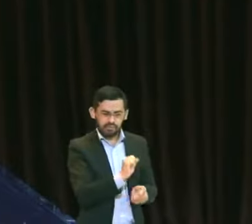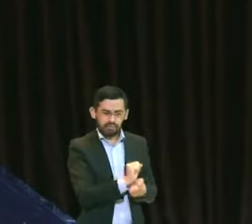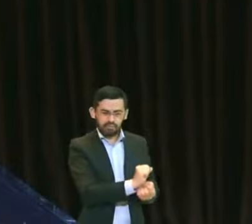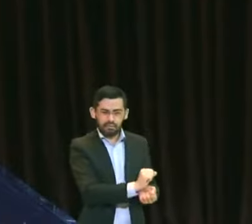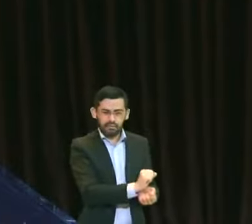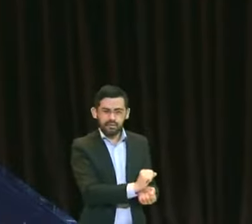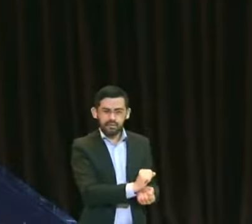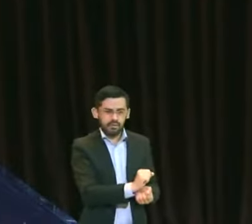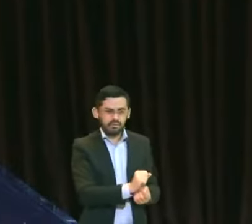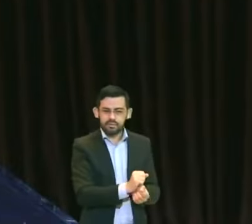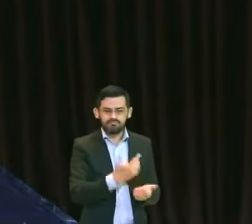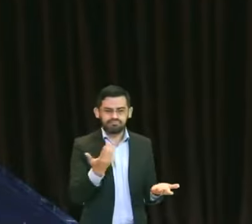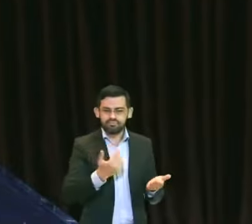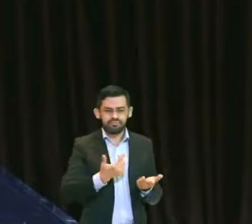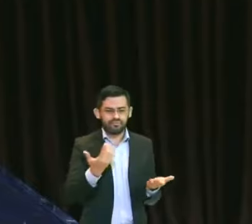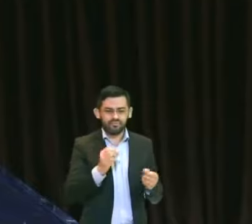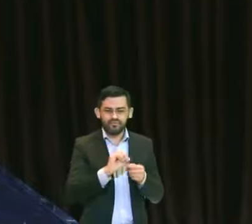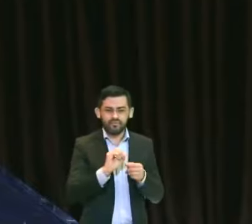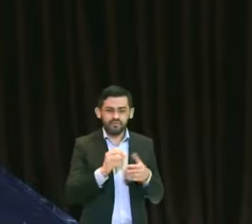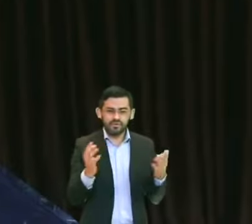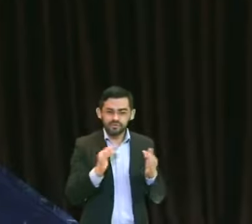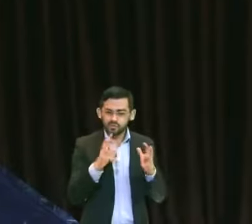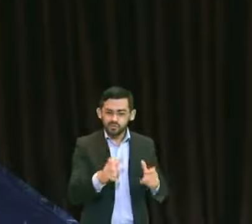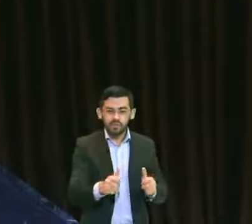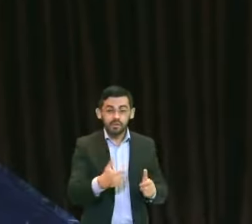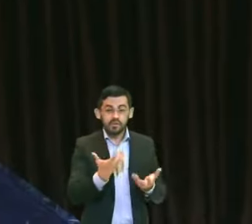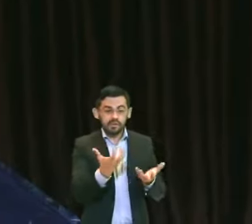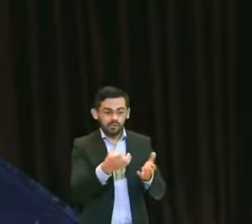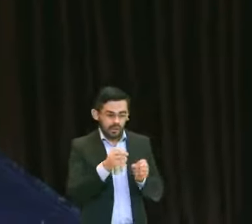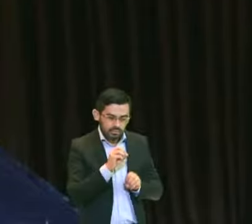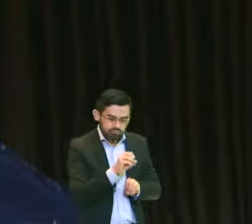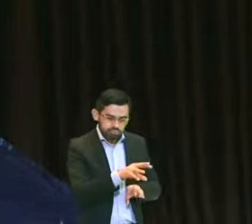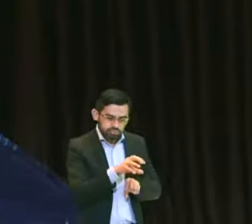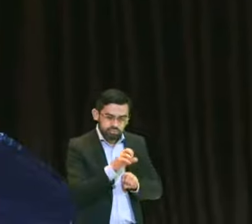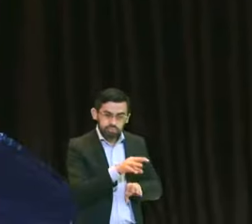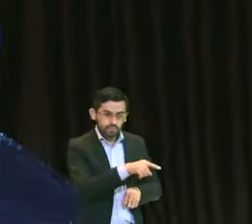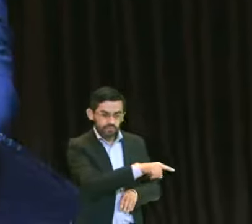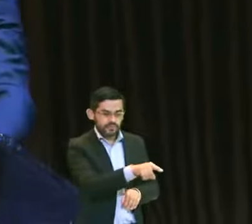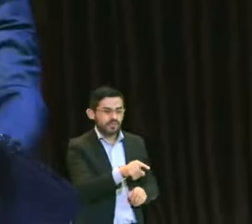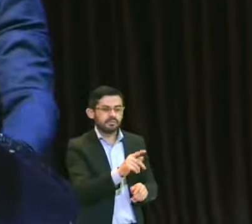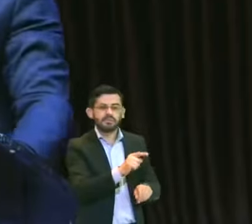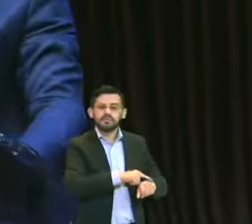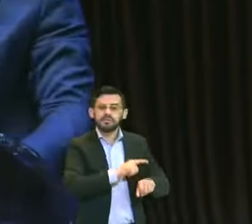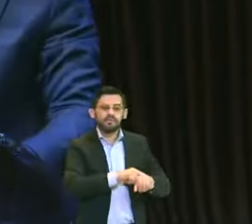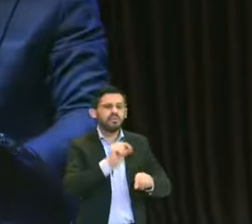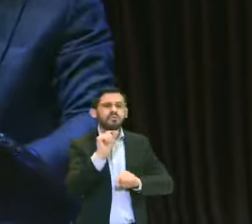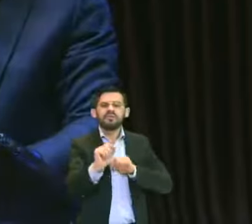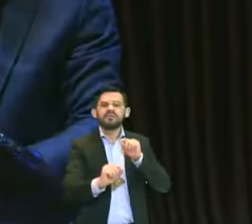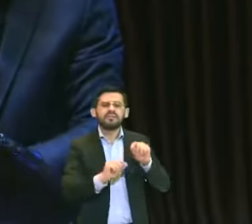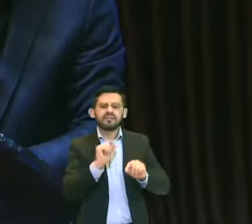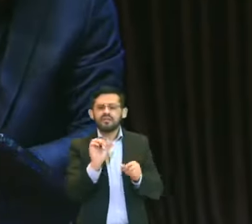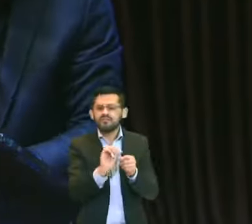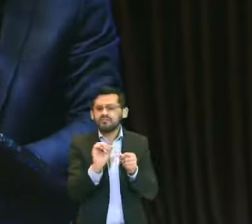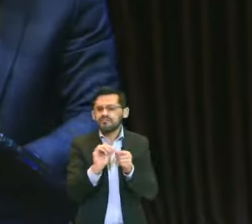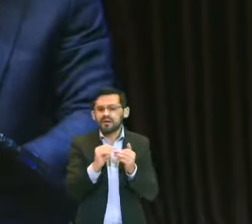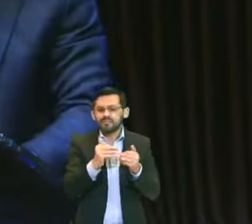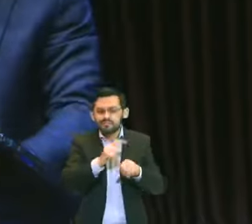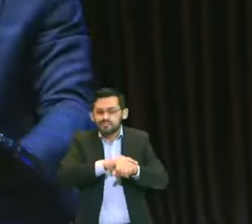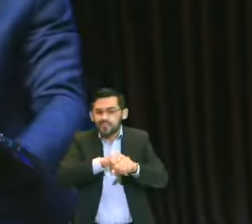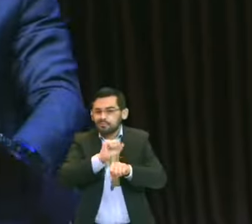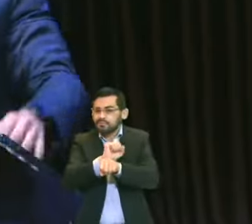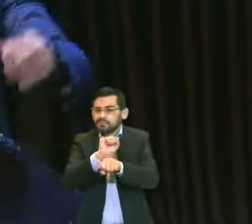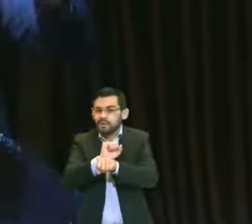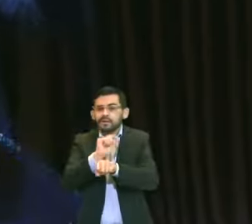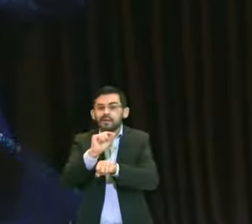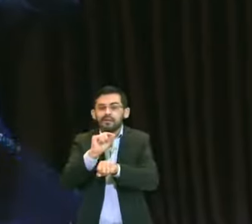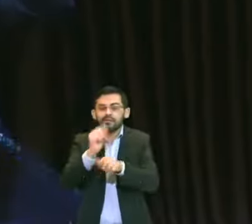que estabeleci esse tempo. E eu quero ensinar algo a vocês nesse tempo. Quem estabelece os tempos de espera na nossa